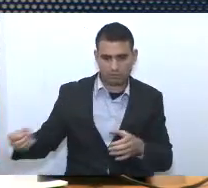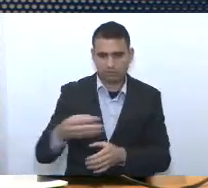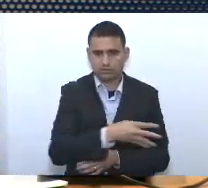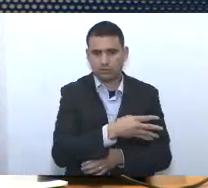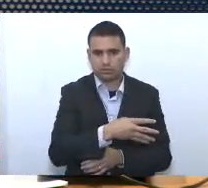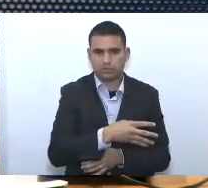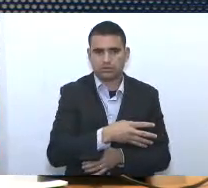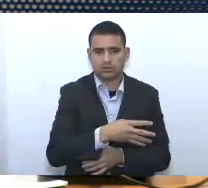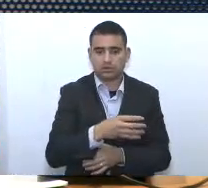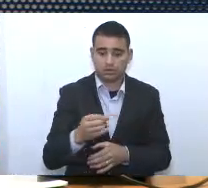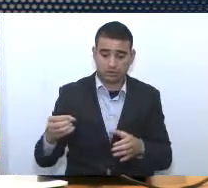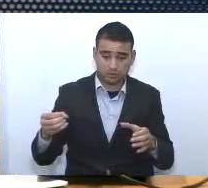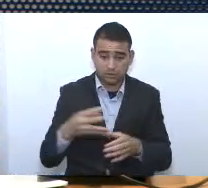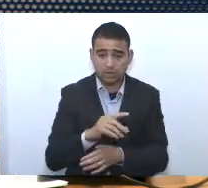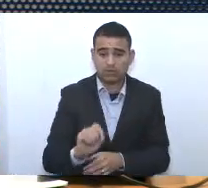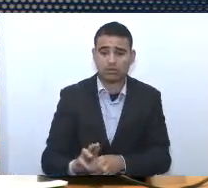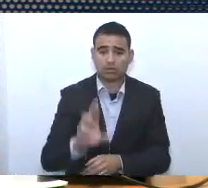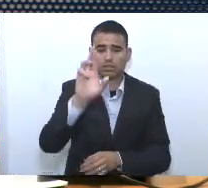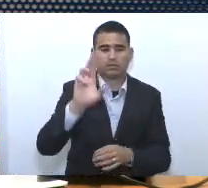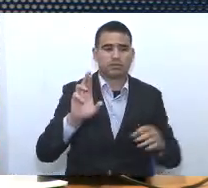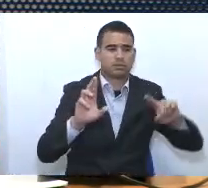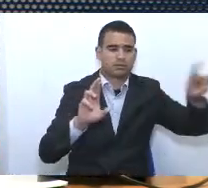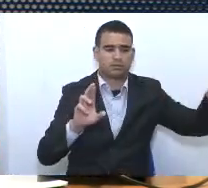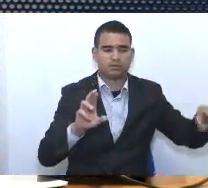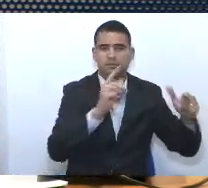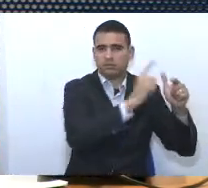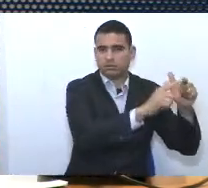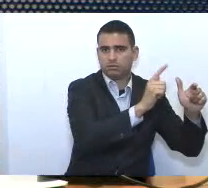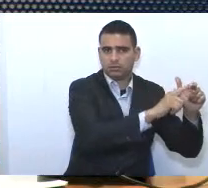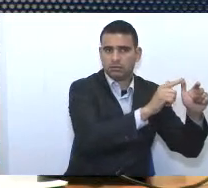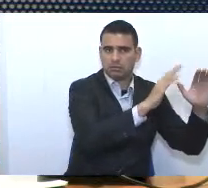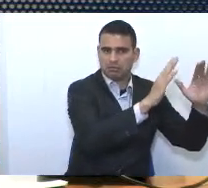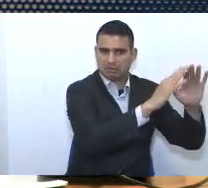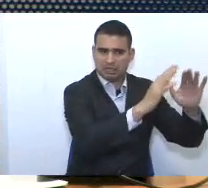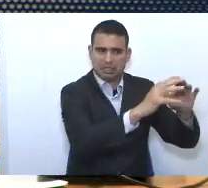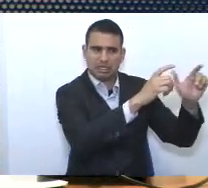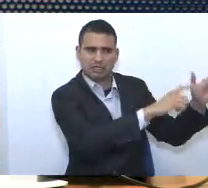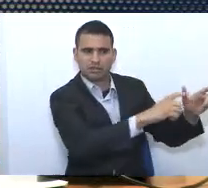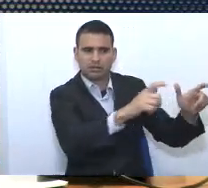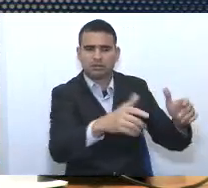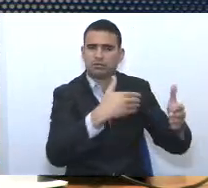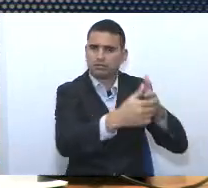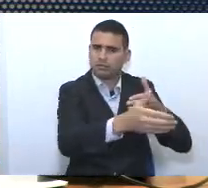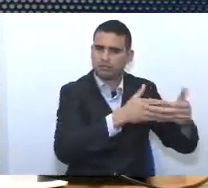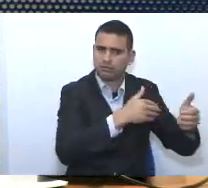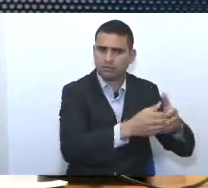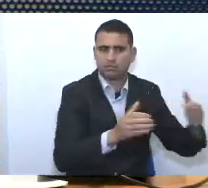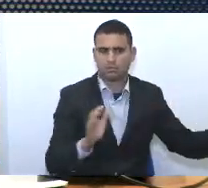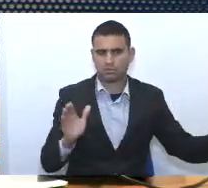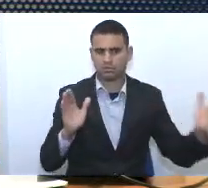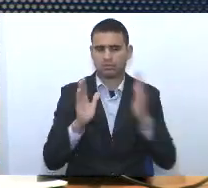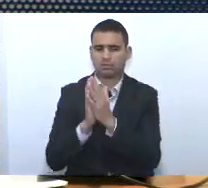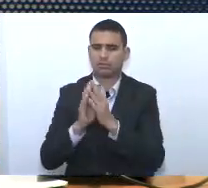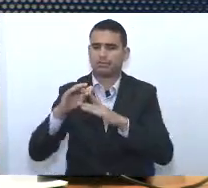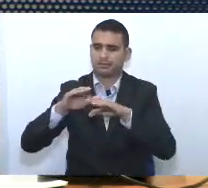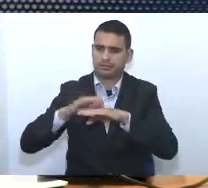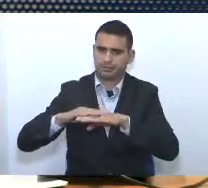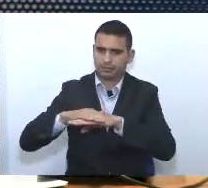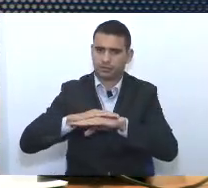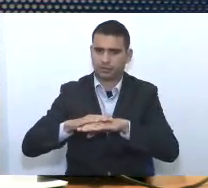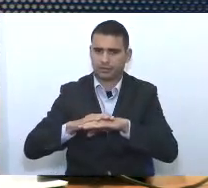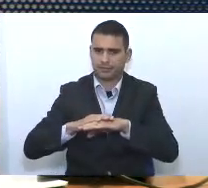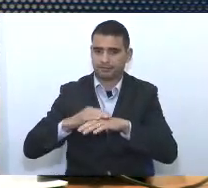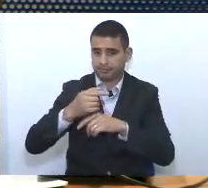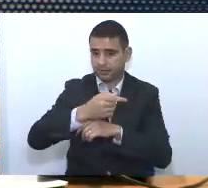como necessária a colocação de uma diretoria ou uma gerência específica, mas houve, isto há uma